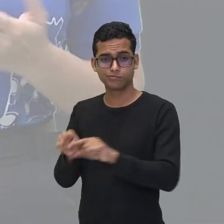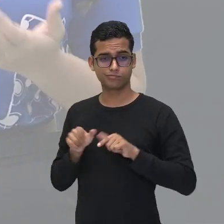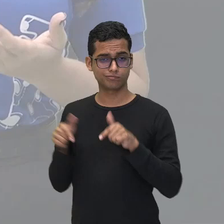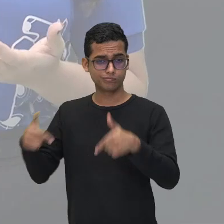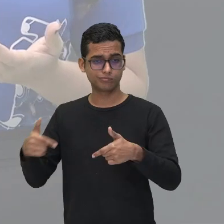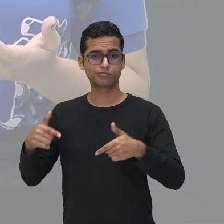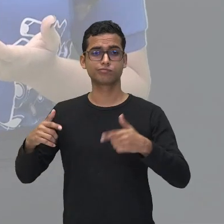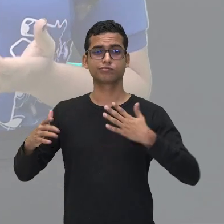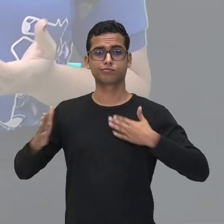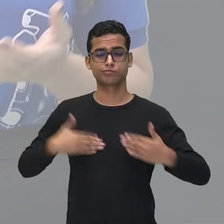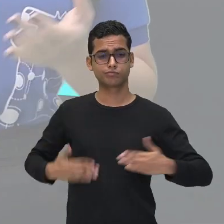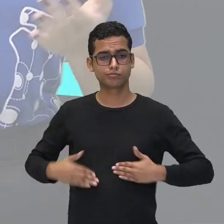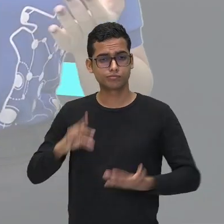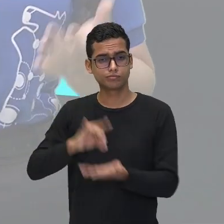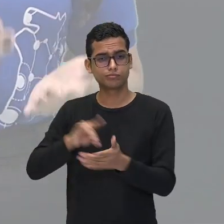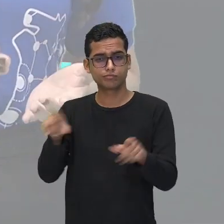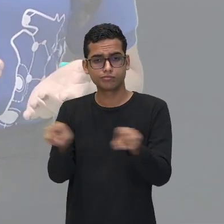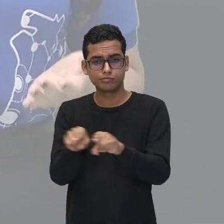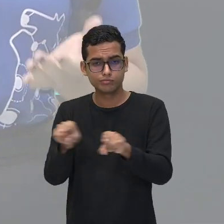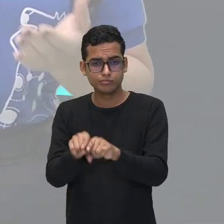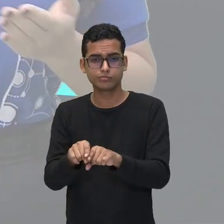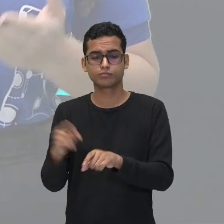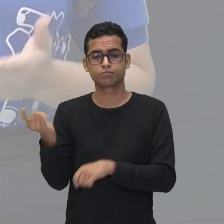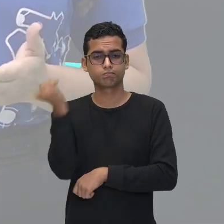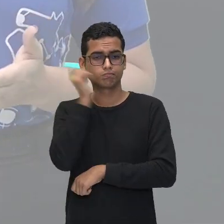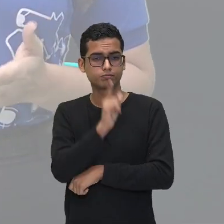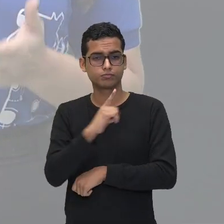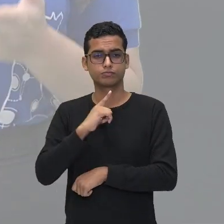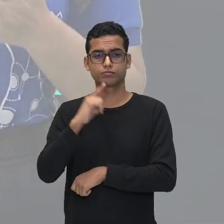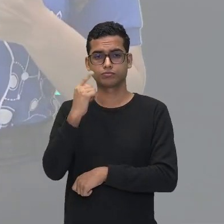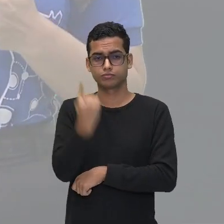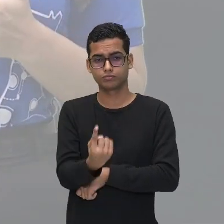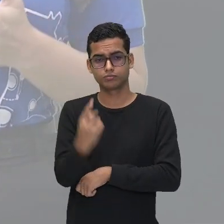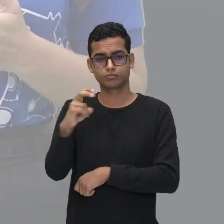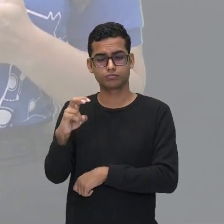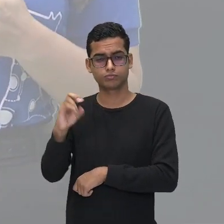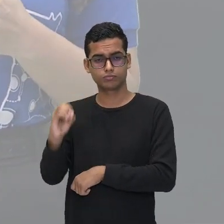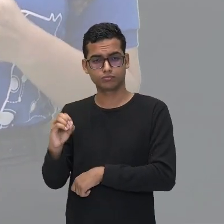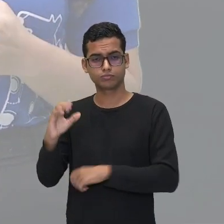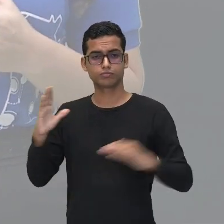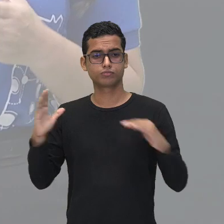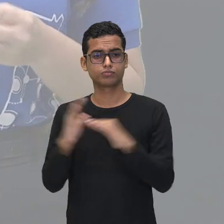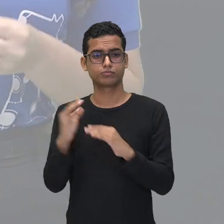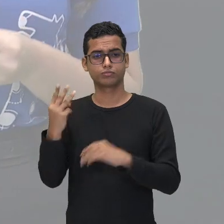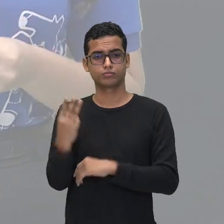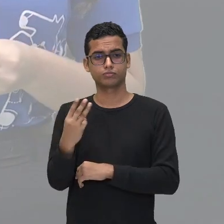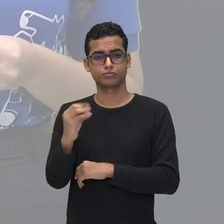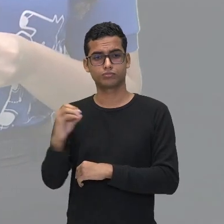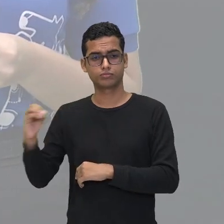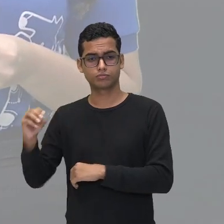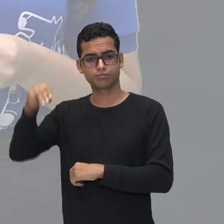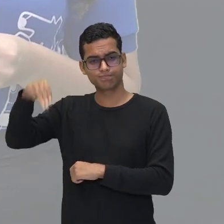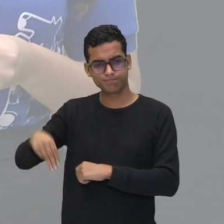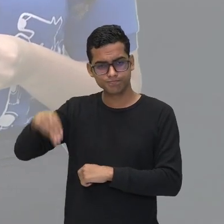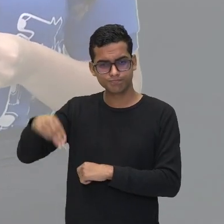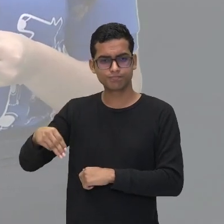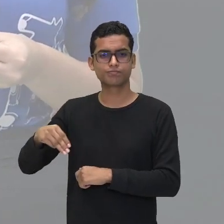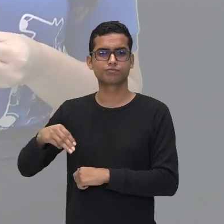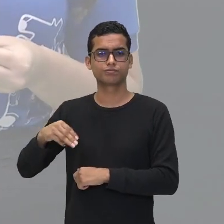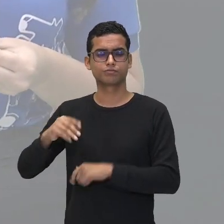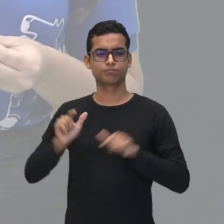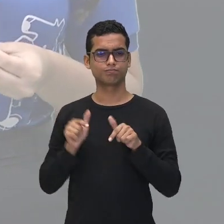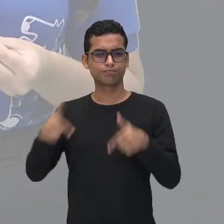de atividade física é de pelo menos 150 a 300 minutos de atividade física aeróbica